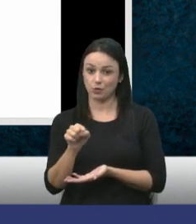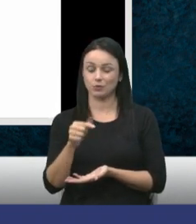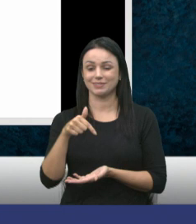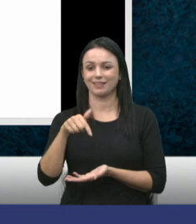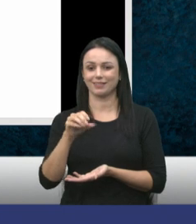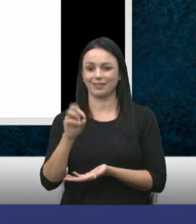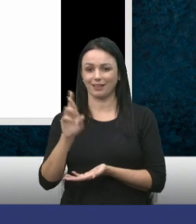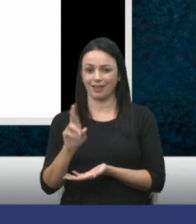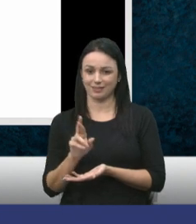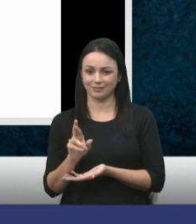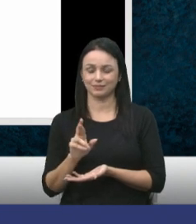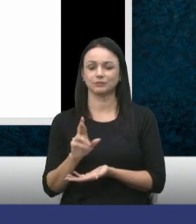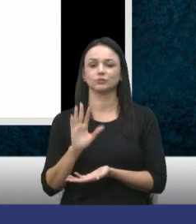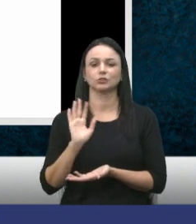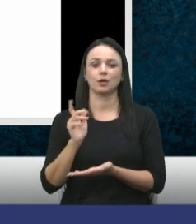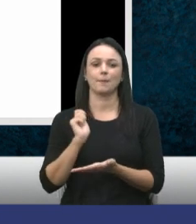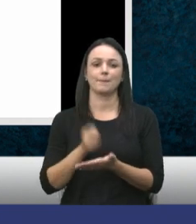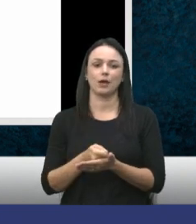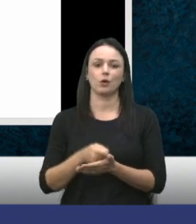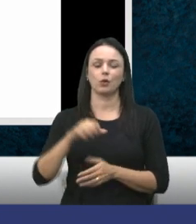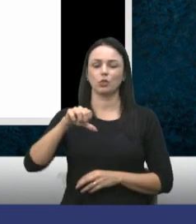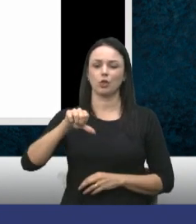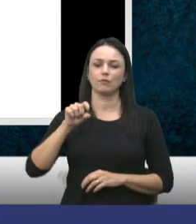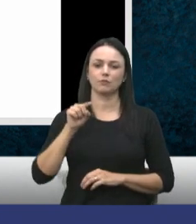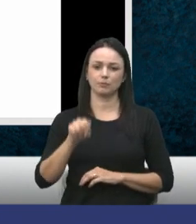24.070, dos quais foram pagos R$